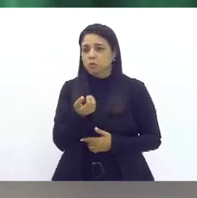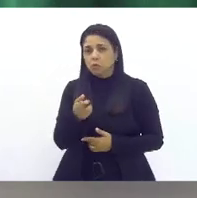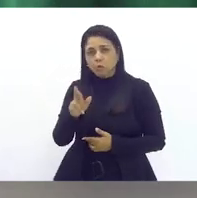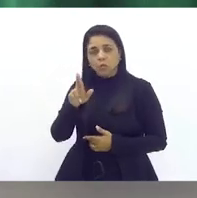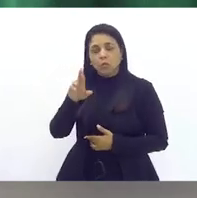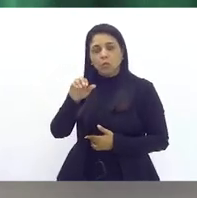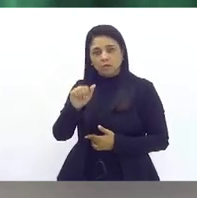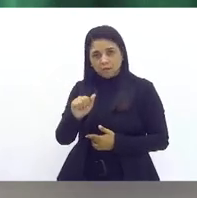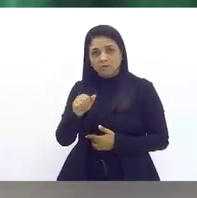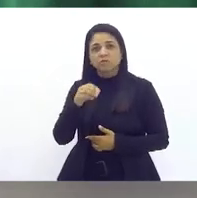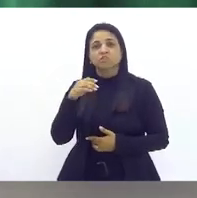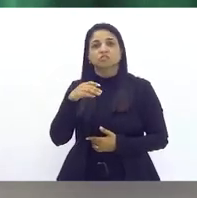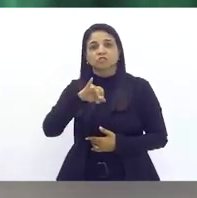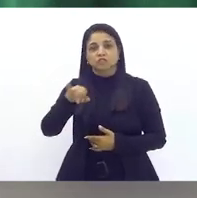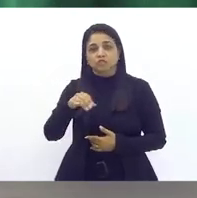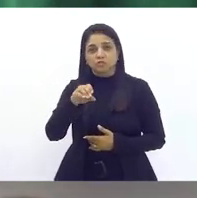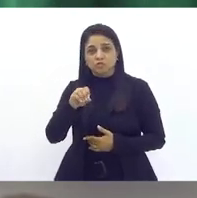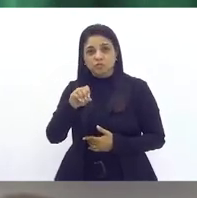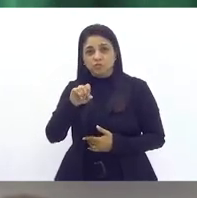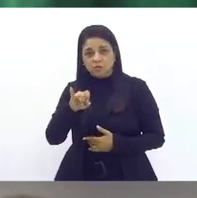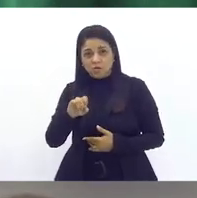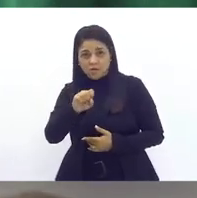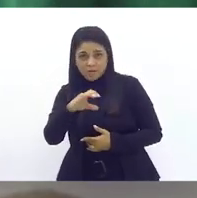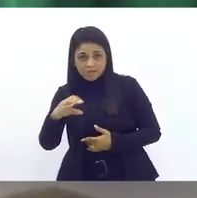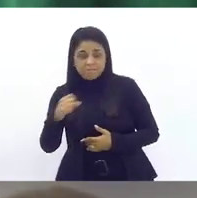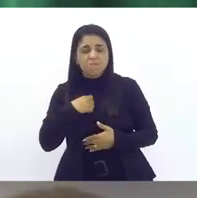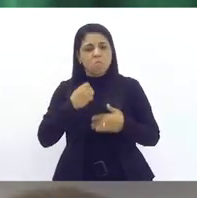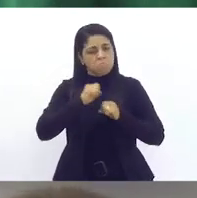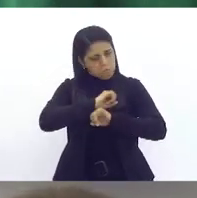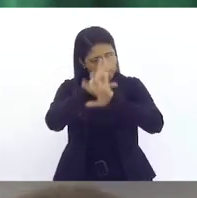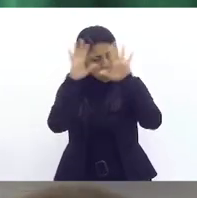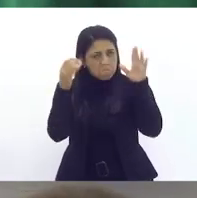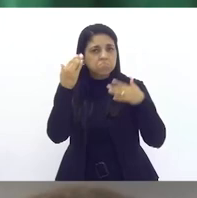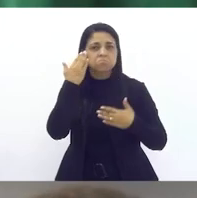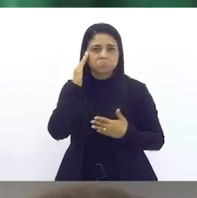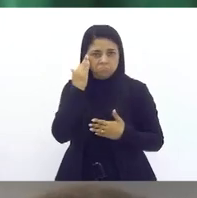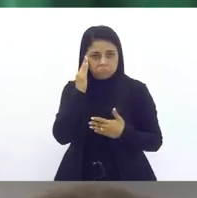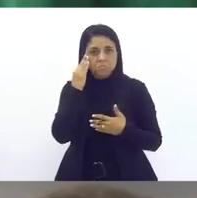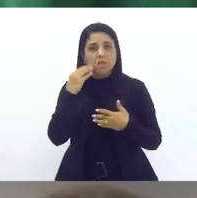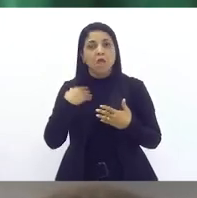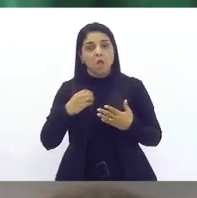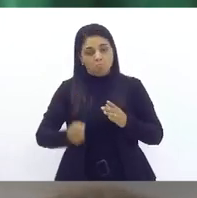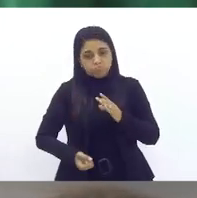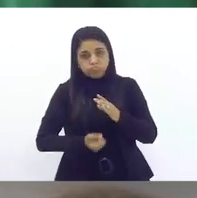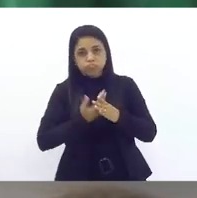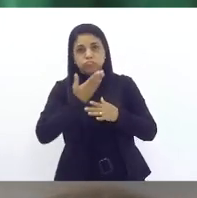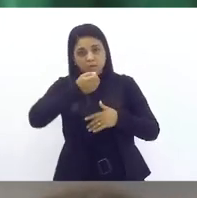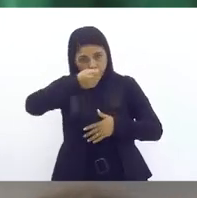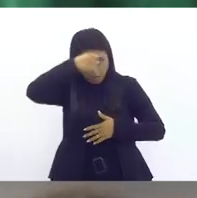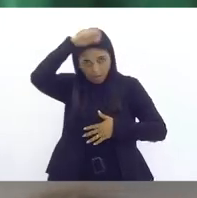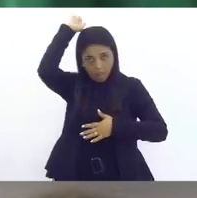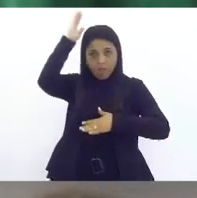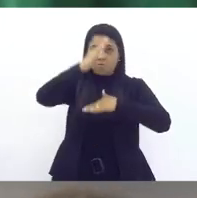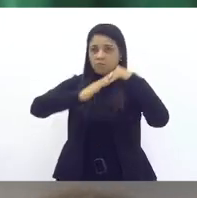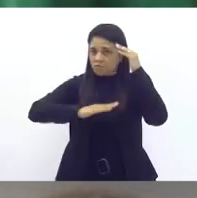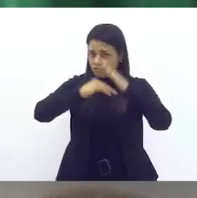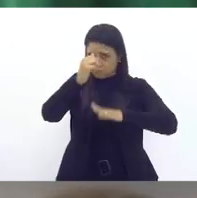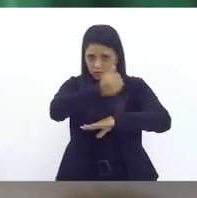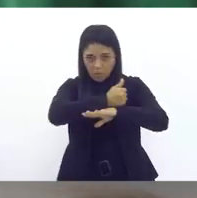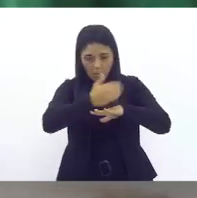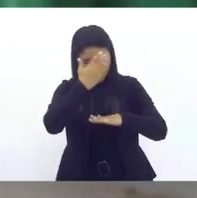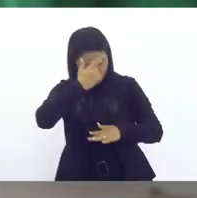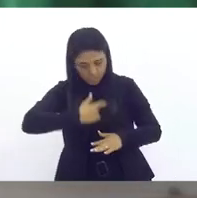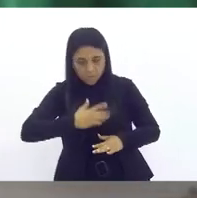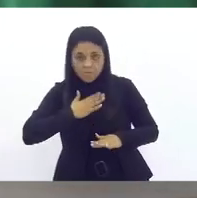E eu consigo compreender com muita clareza, porque a minha origem é o Corpo de Bombeiros, e